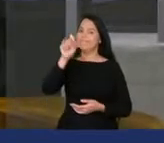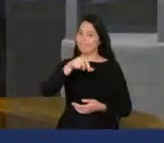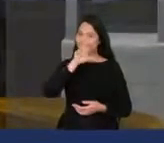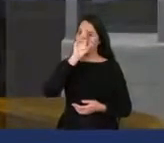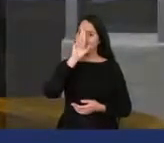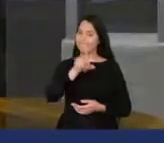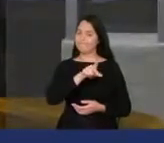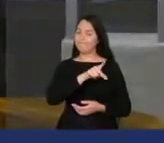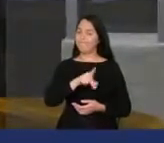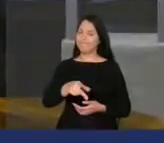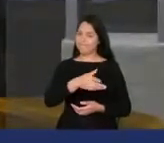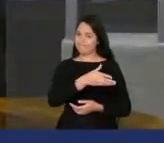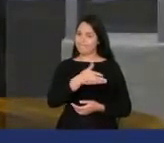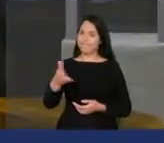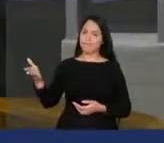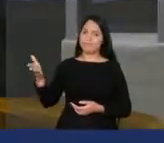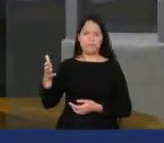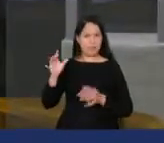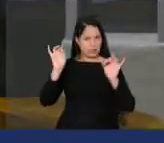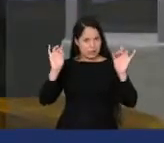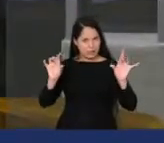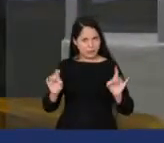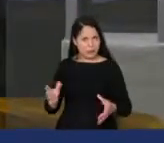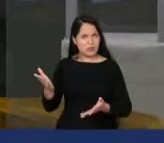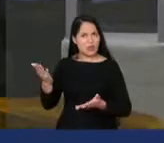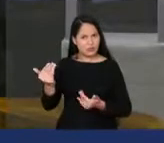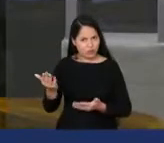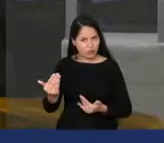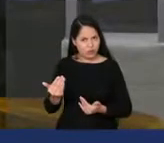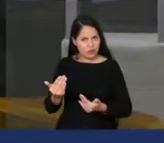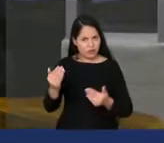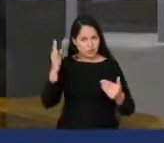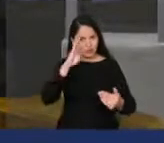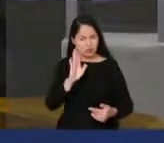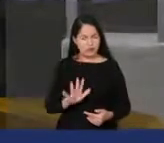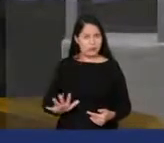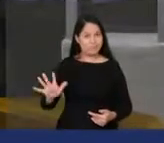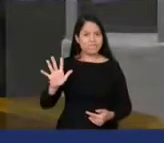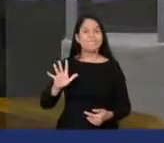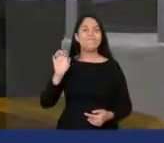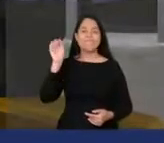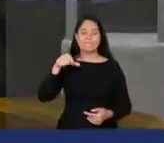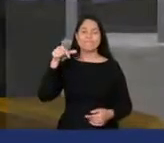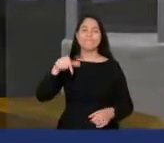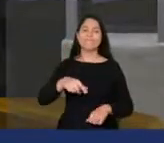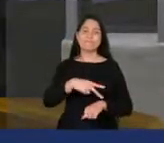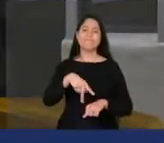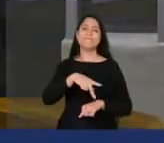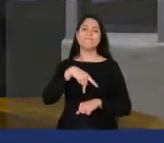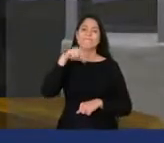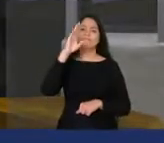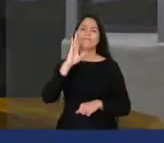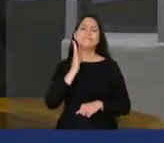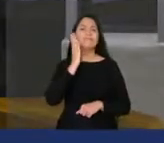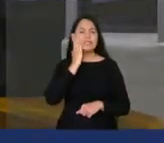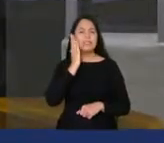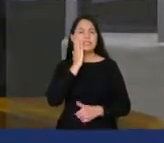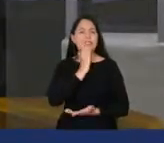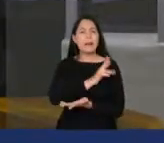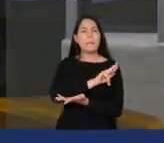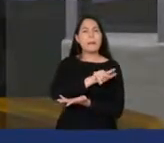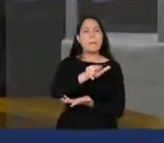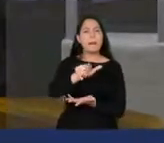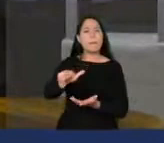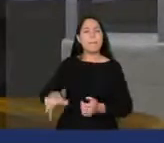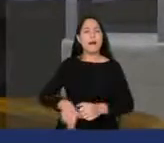principalmente atenção à juventude. Houve, sim, um tempo em que no Brasil, tão rico na sua formação étnica